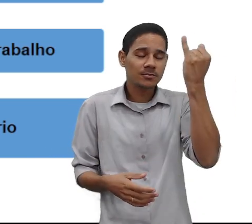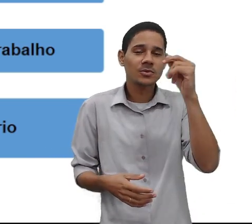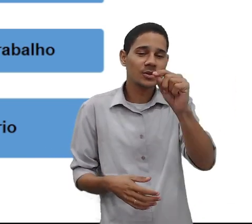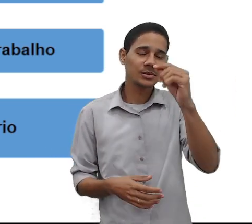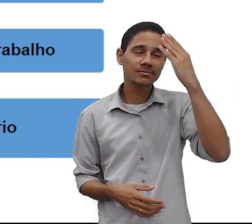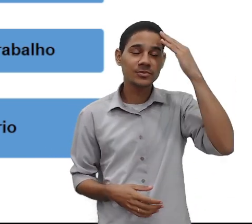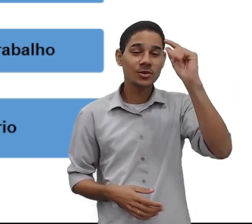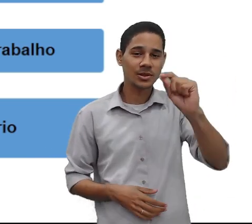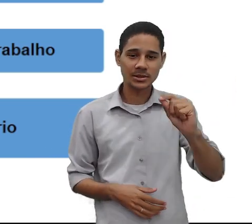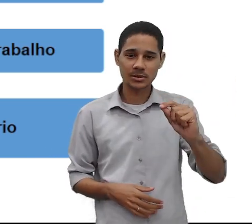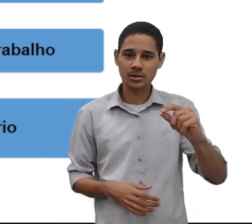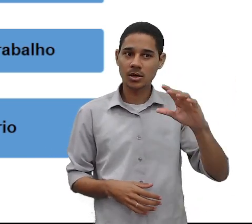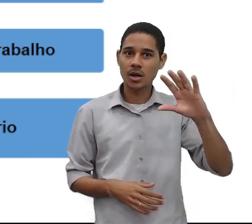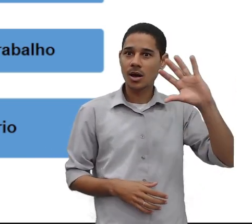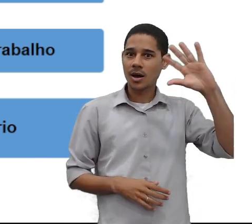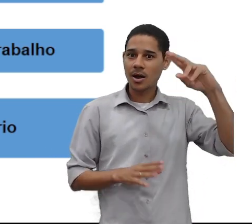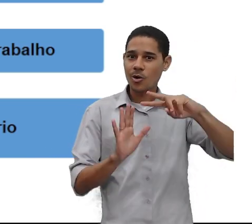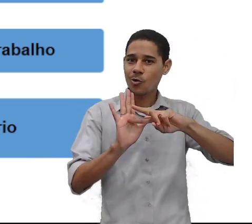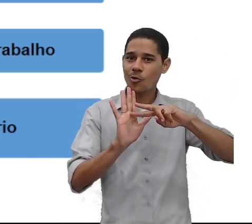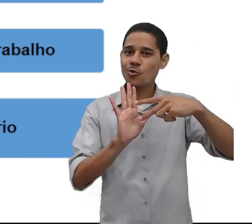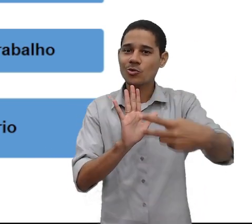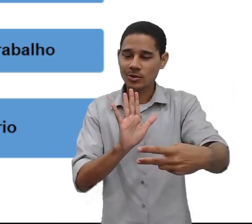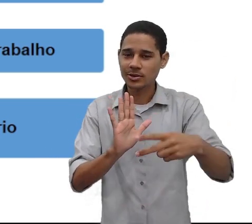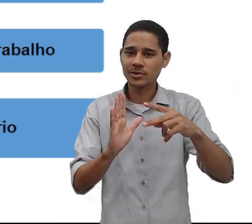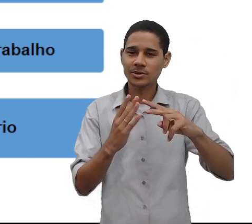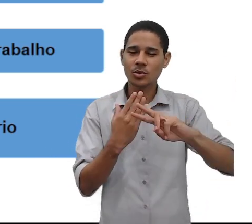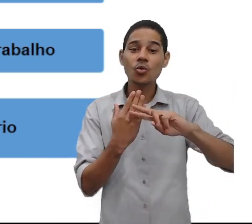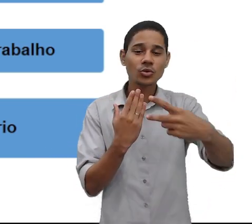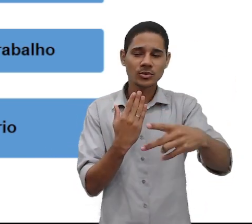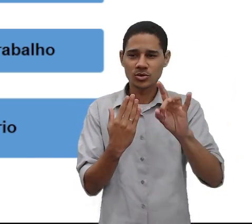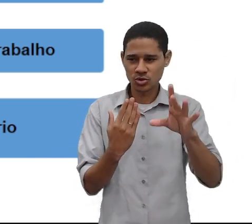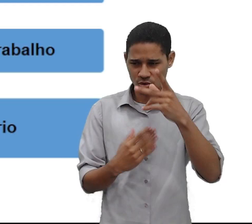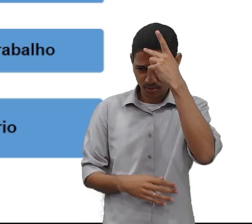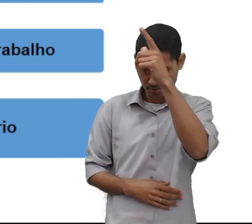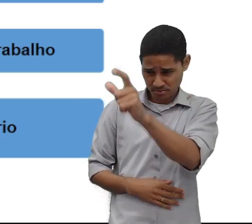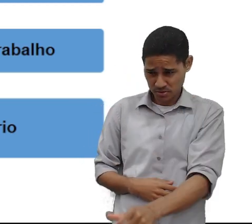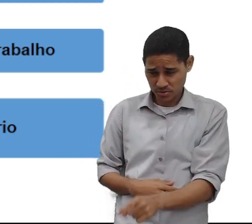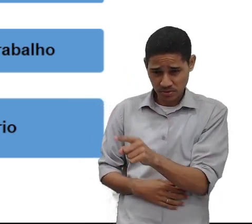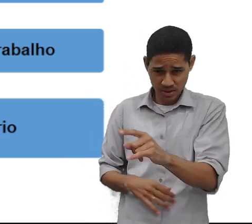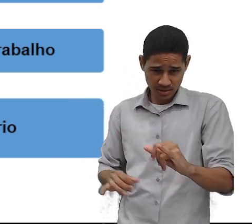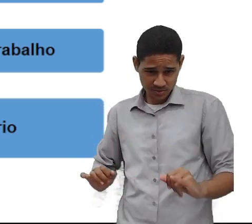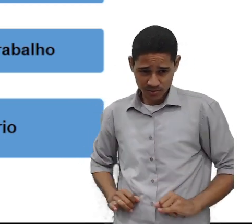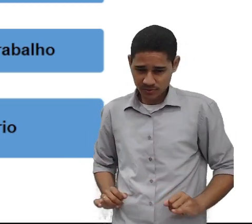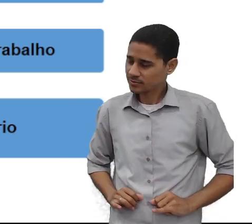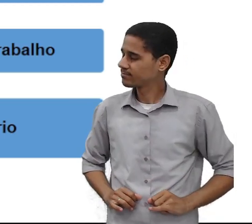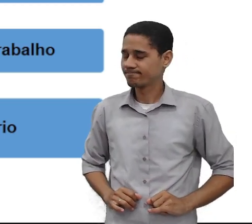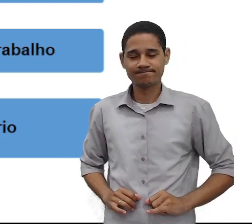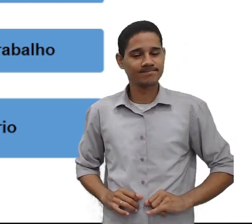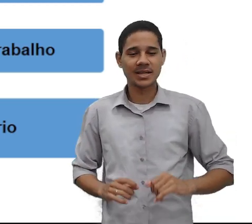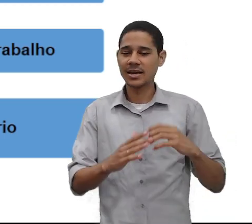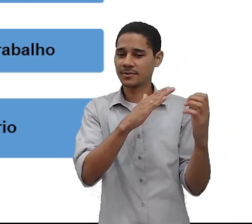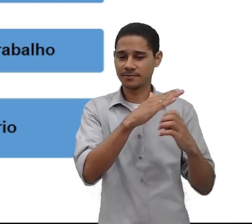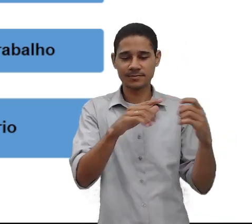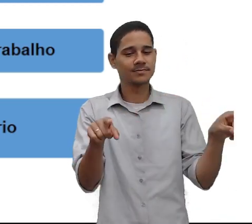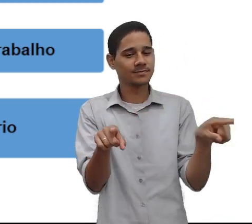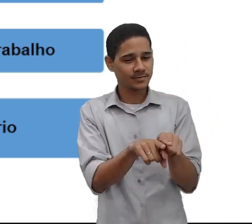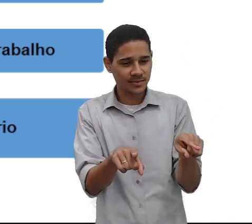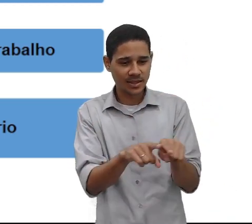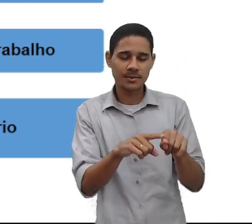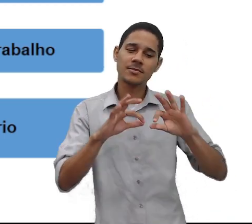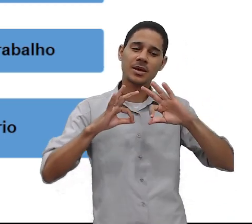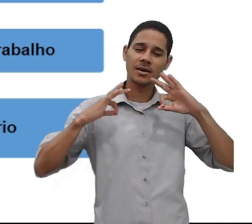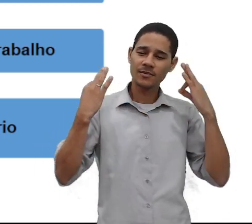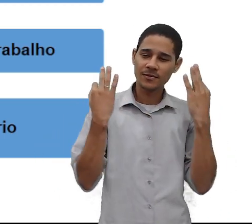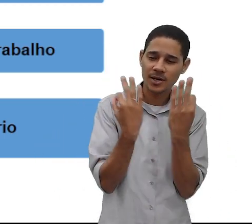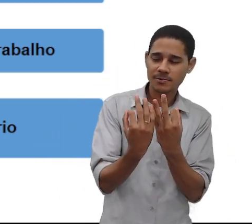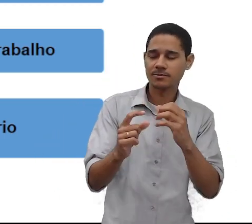acidente não se concentram apenas no acidentado, mas também são extensivas à empresa, à família,